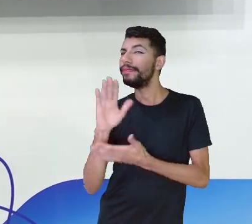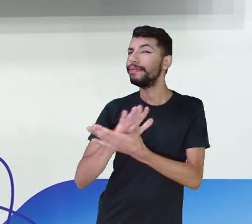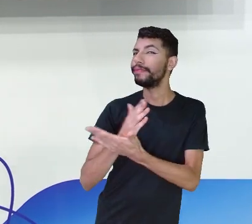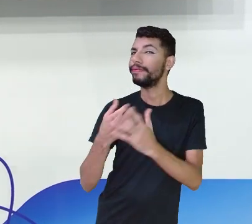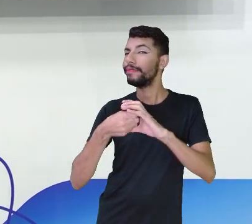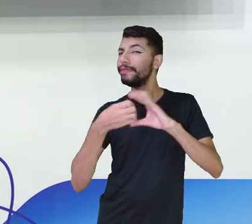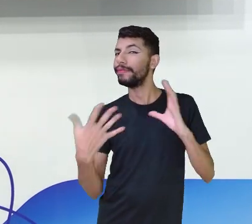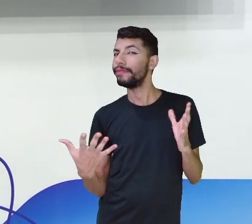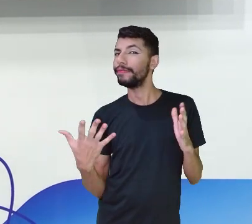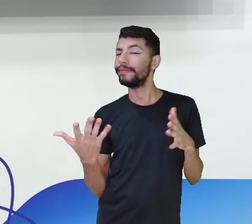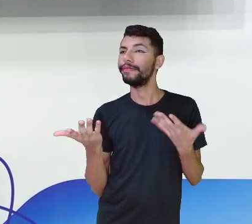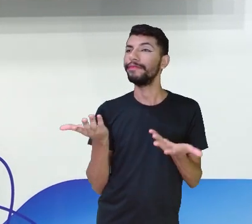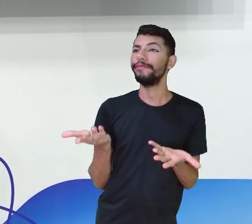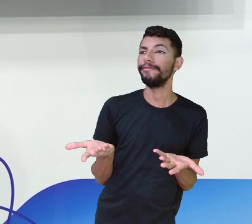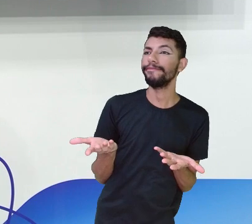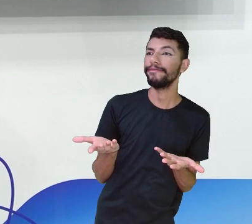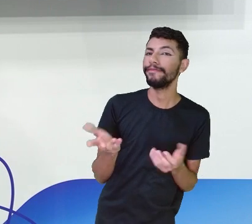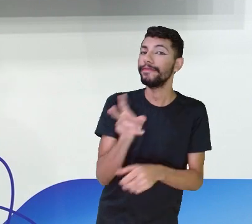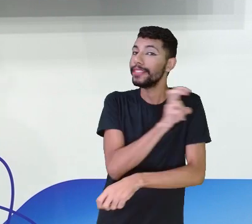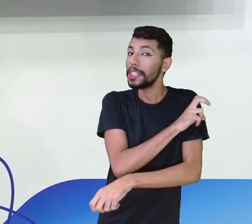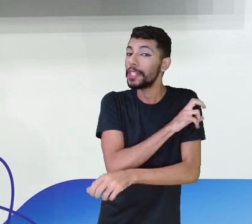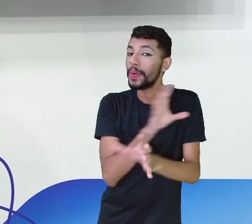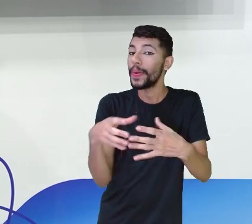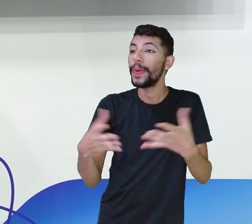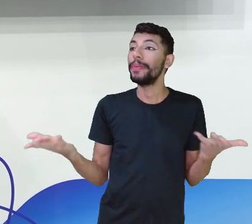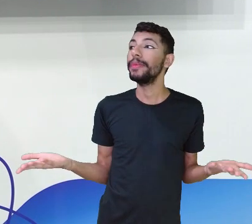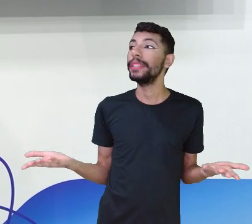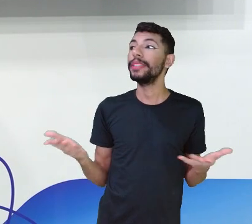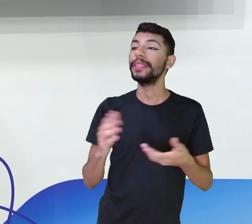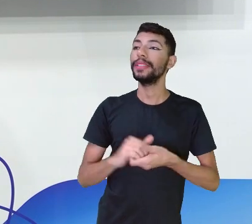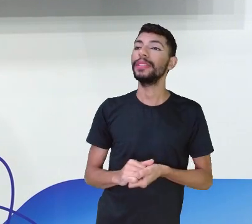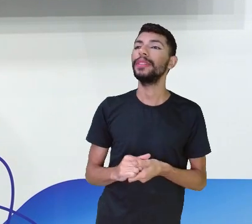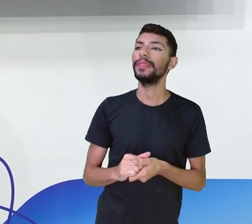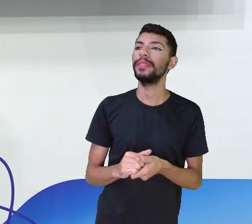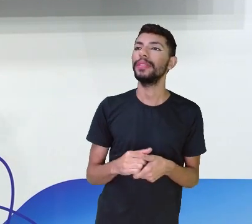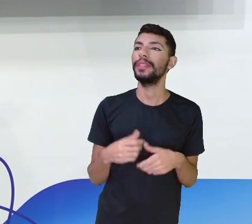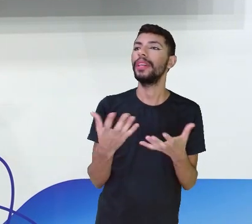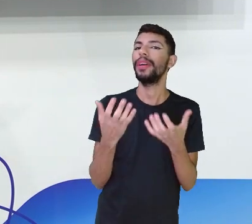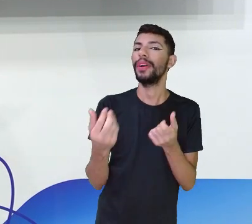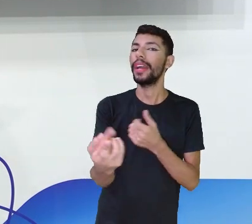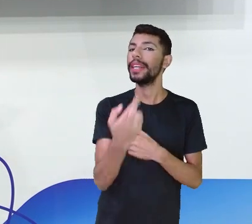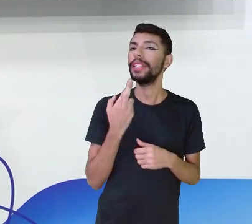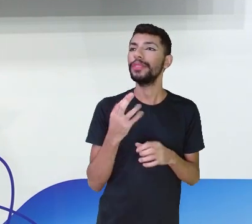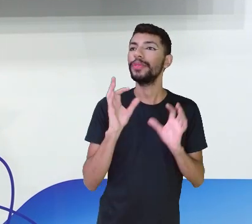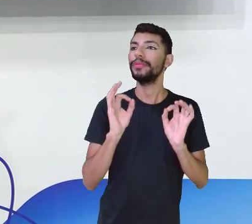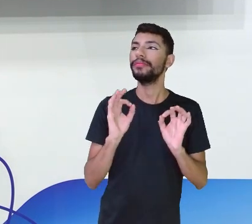característica? E aí, quinto ano, eu conto com vocês, hein? Cadê a resposta?